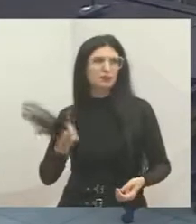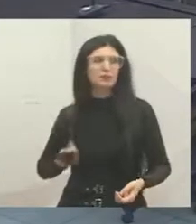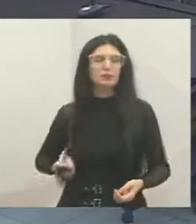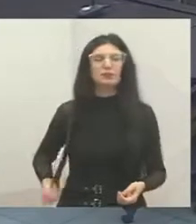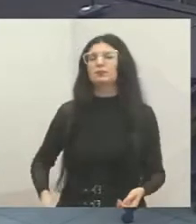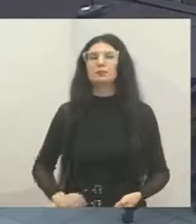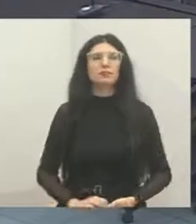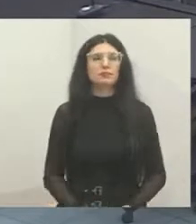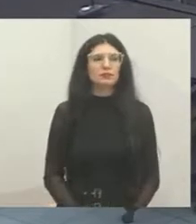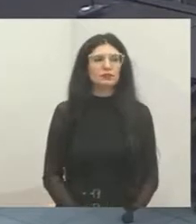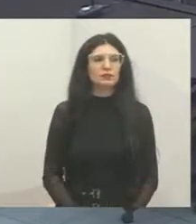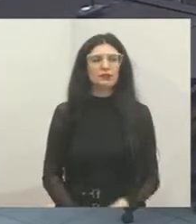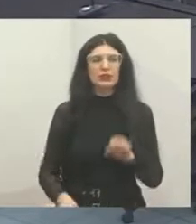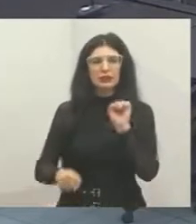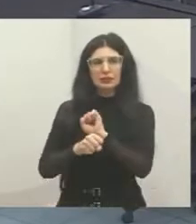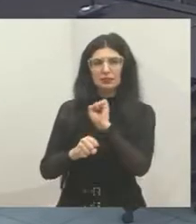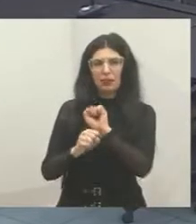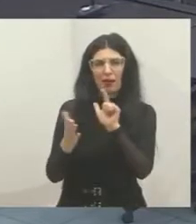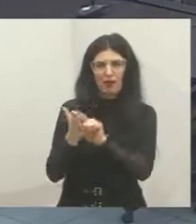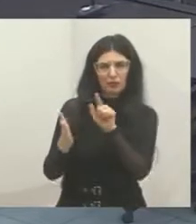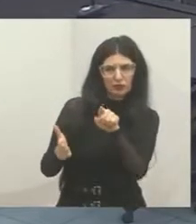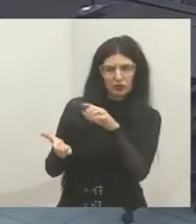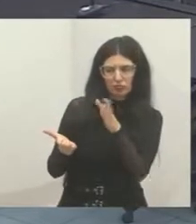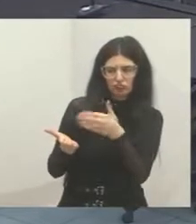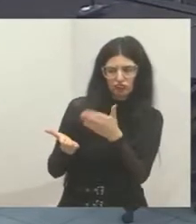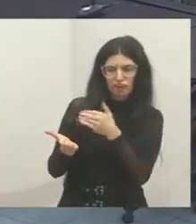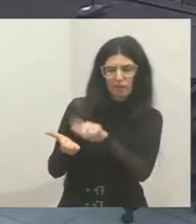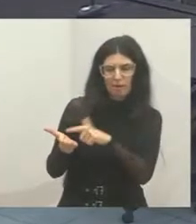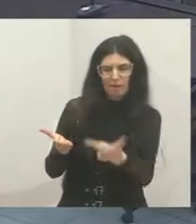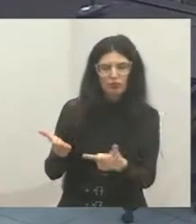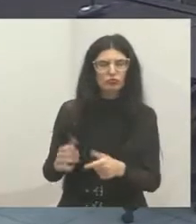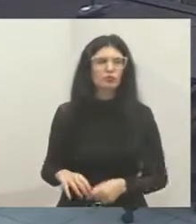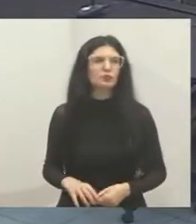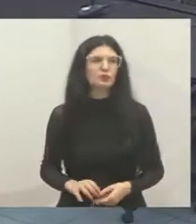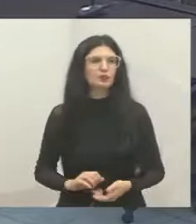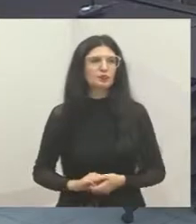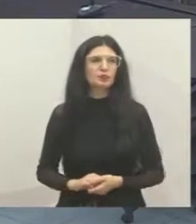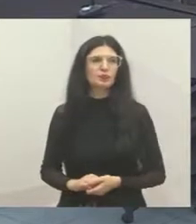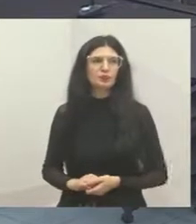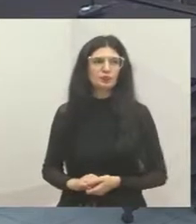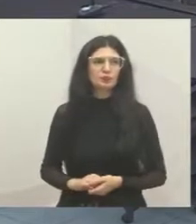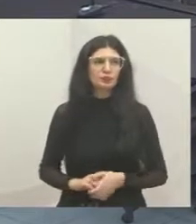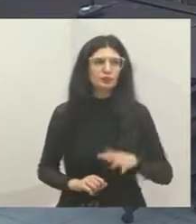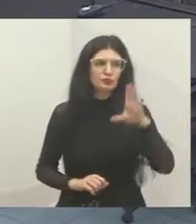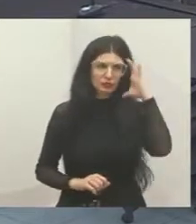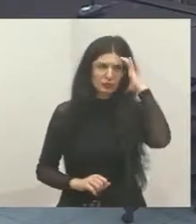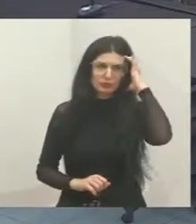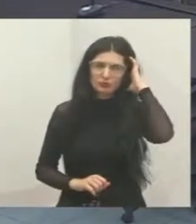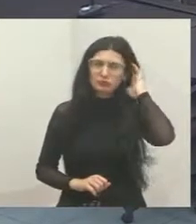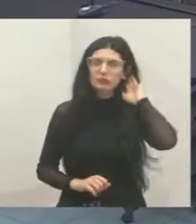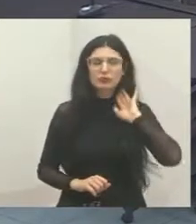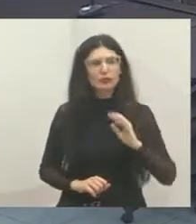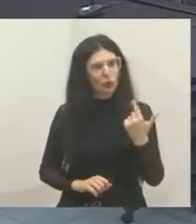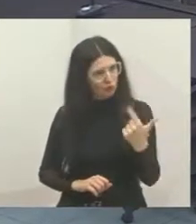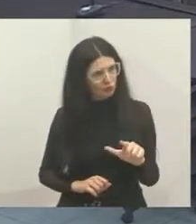Vou esperar você chegar na página, eu explico para você. Tá meio... É mais uma. Está bem desorganizado aqui. Pode ir indo.